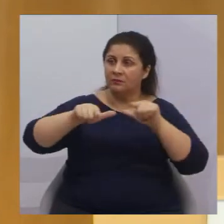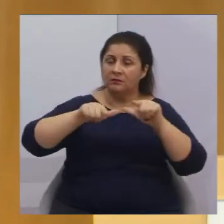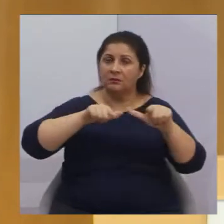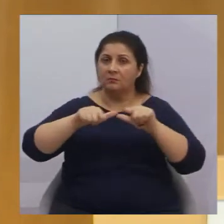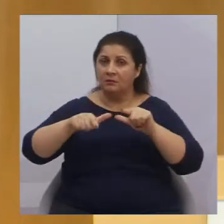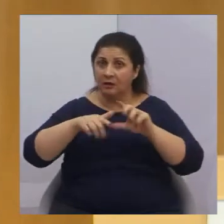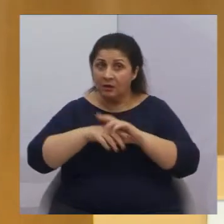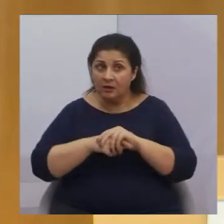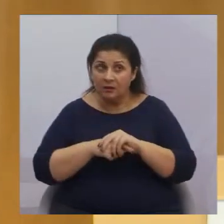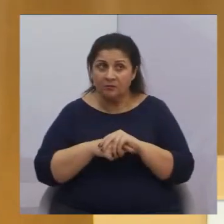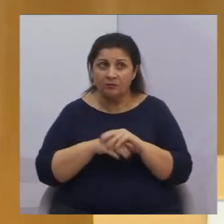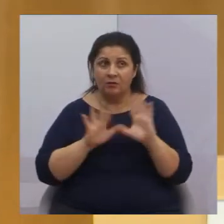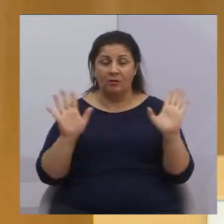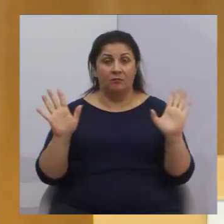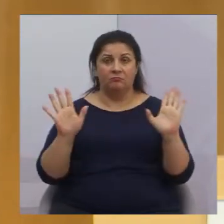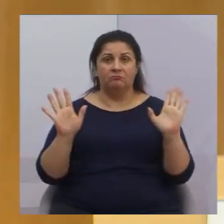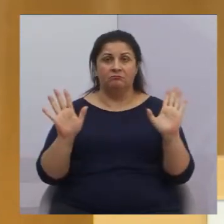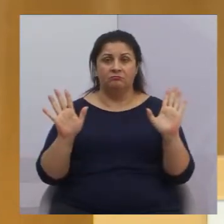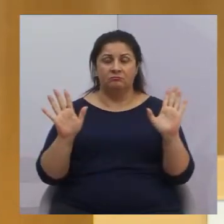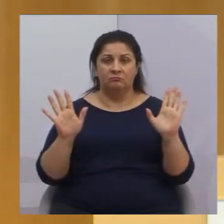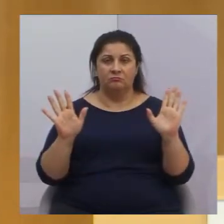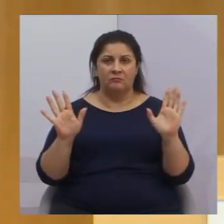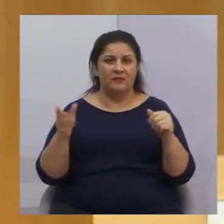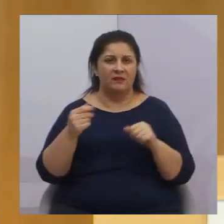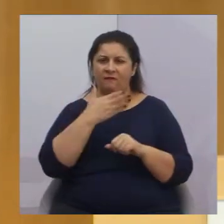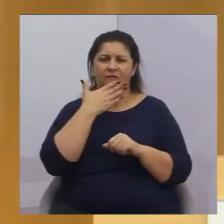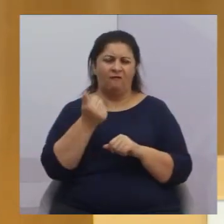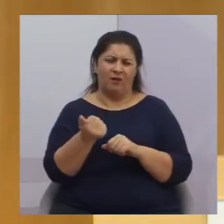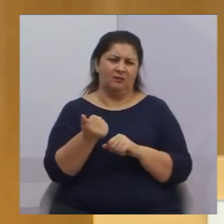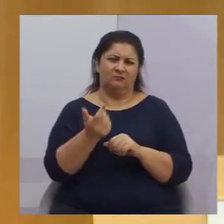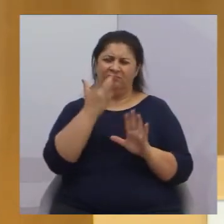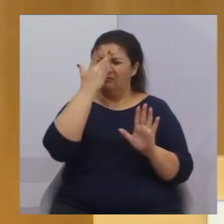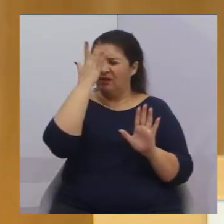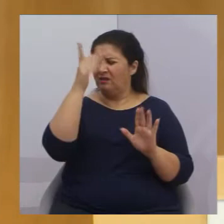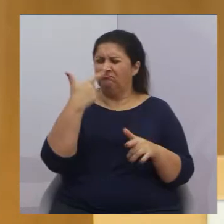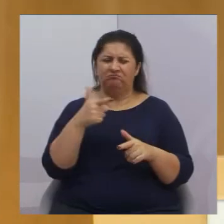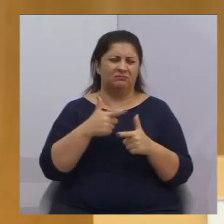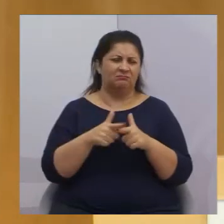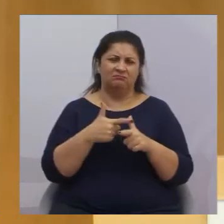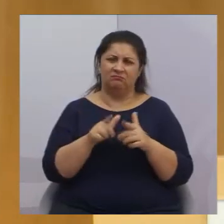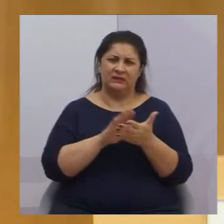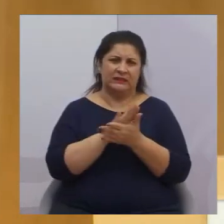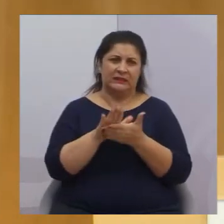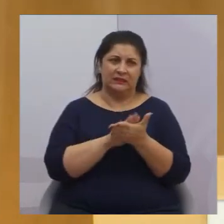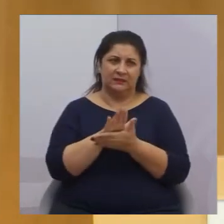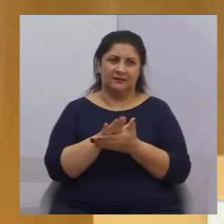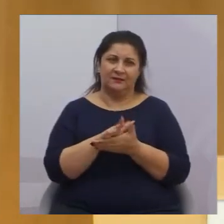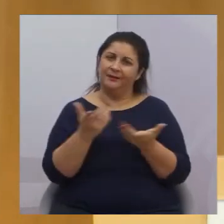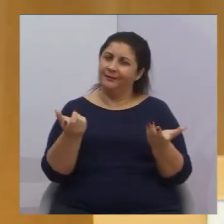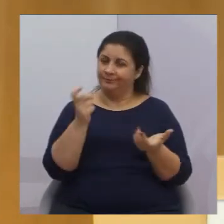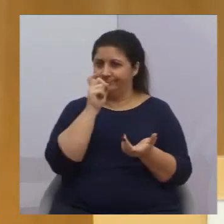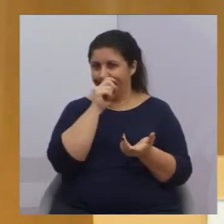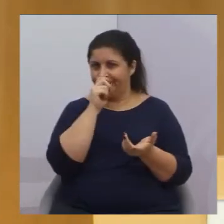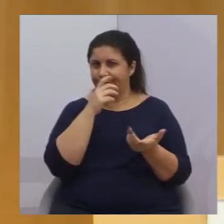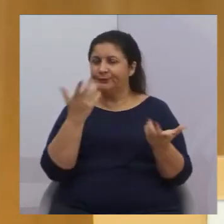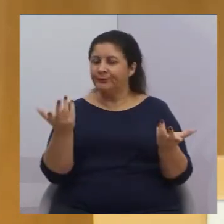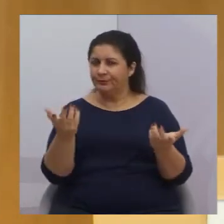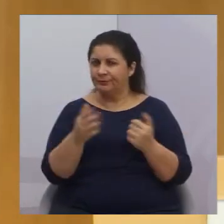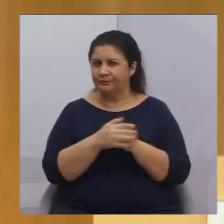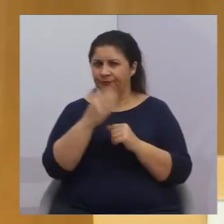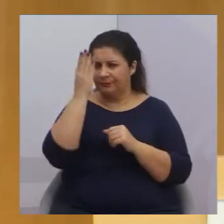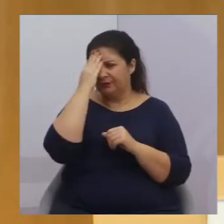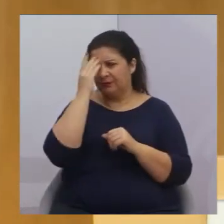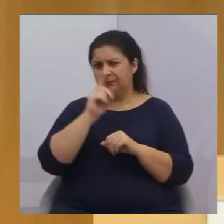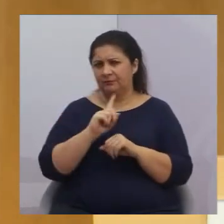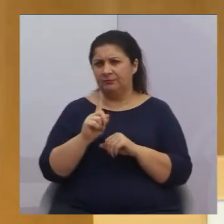aqui, isso aqui vai ser, ó, água com açúcar, não vai ter problema nenhum. Mentira, né, gente? A gente sabe que não é dessa